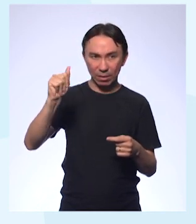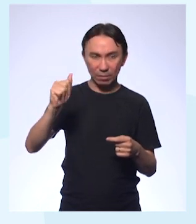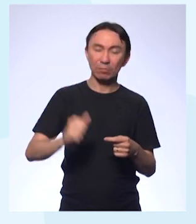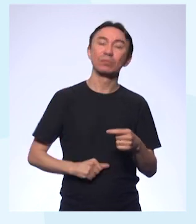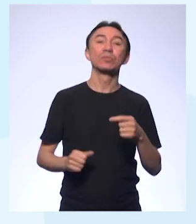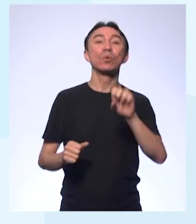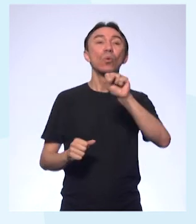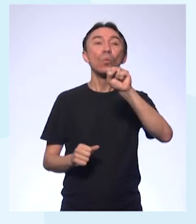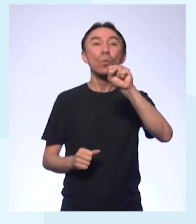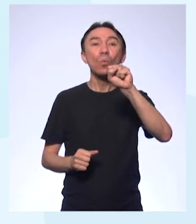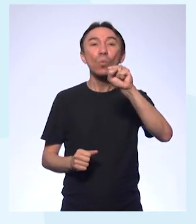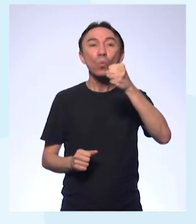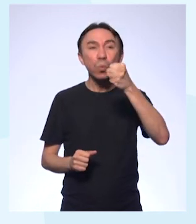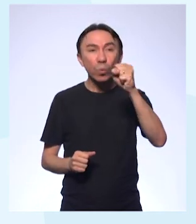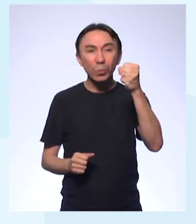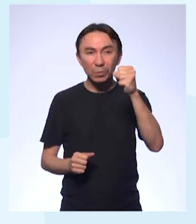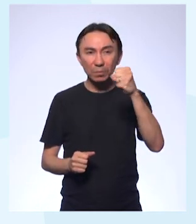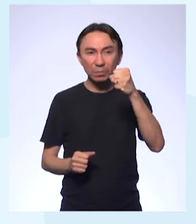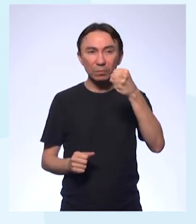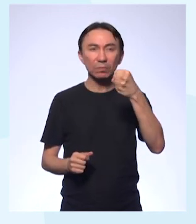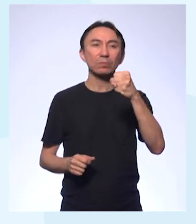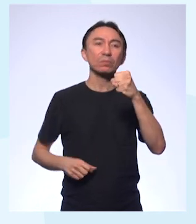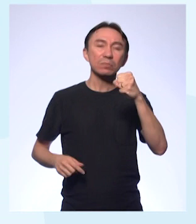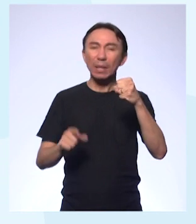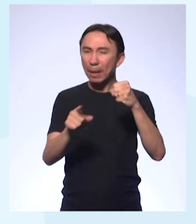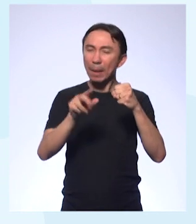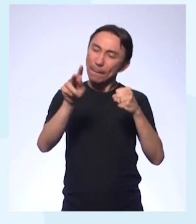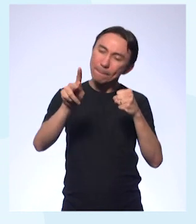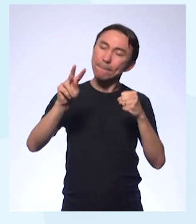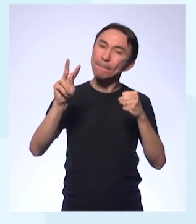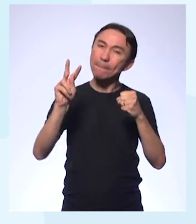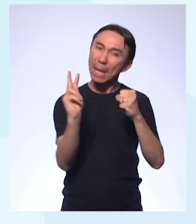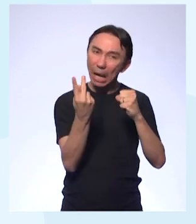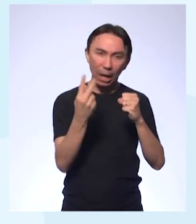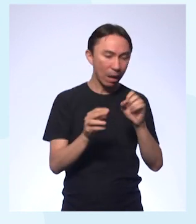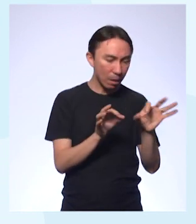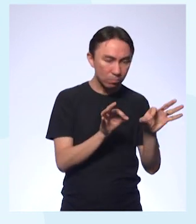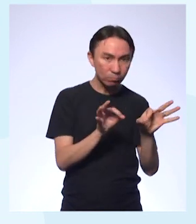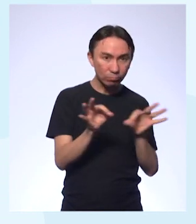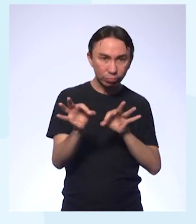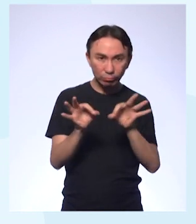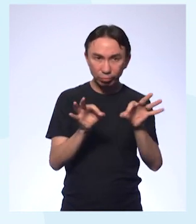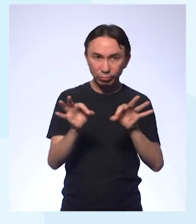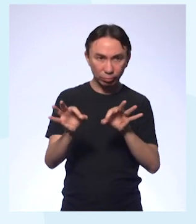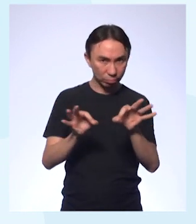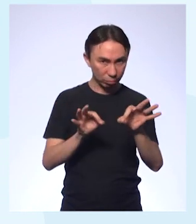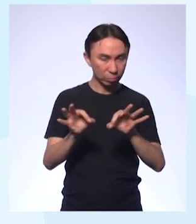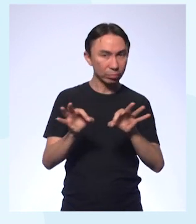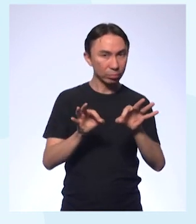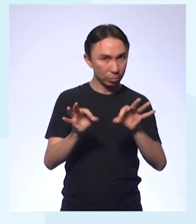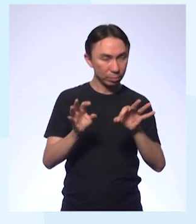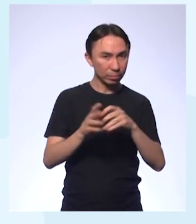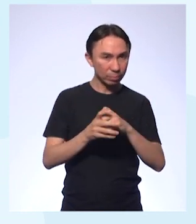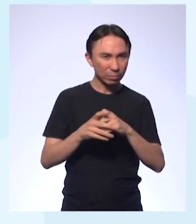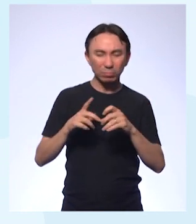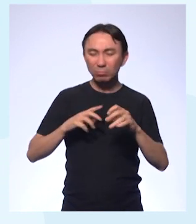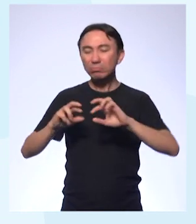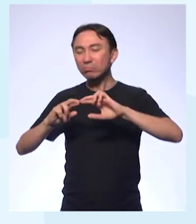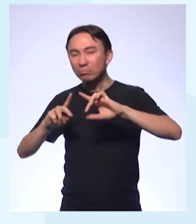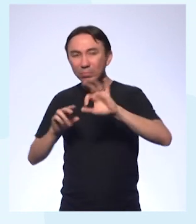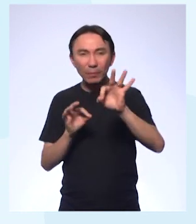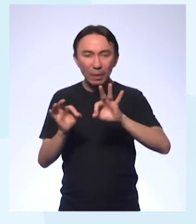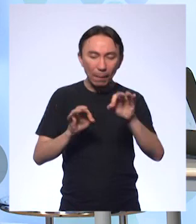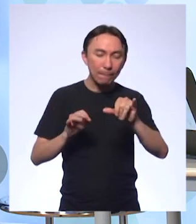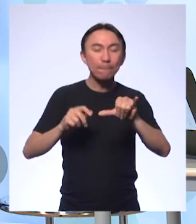várias substâncias químicas nessa água, então vai alterar esse pH, né? Vocês aí estão na